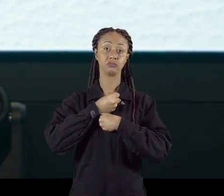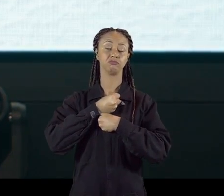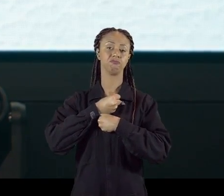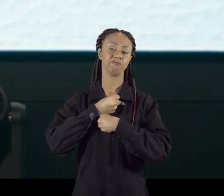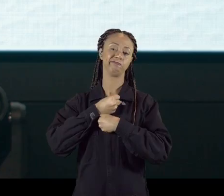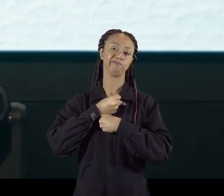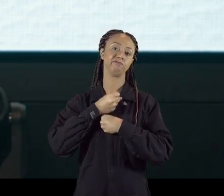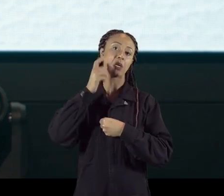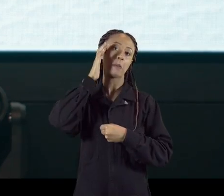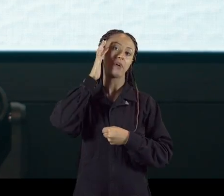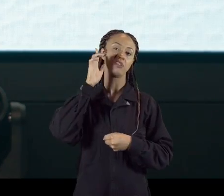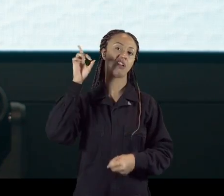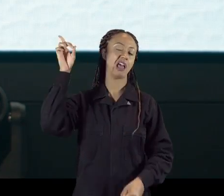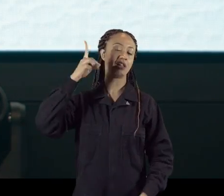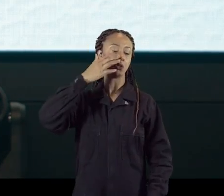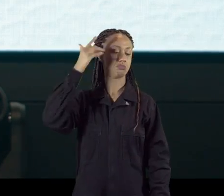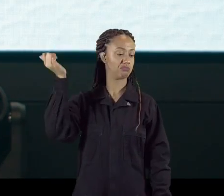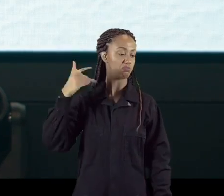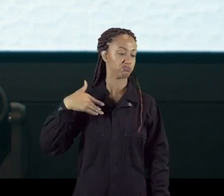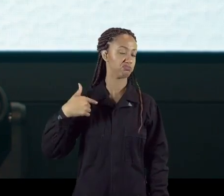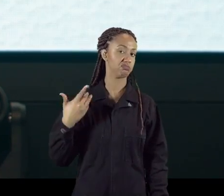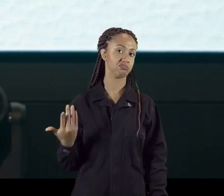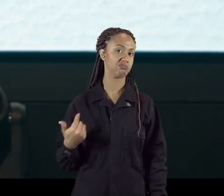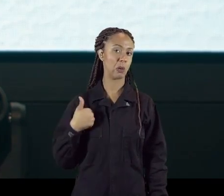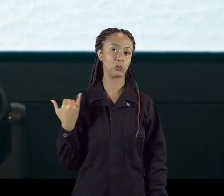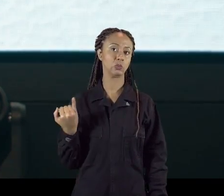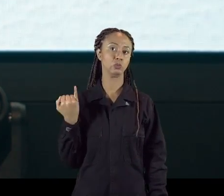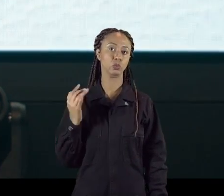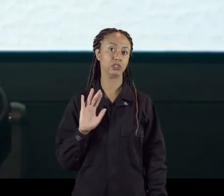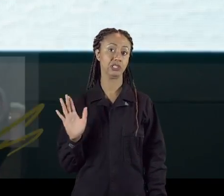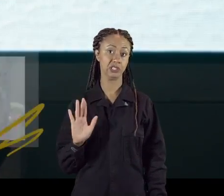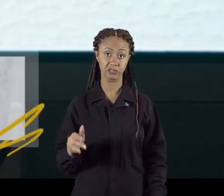tô pensando que Deus não se importa com você